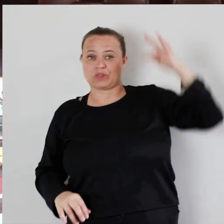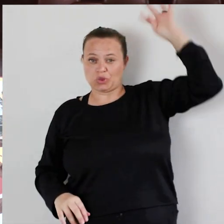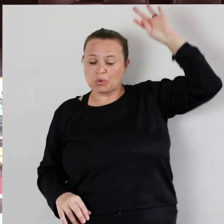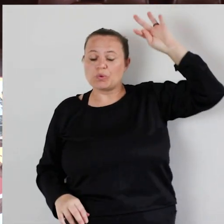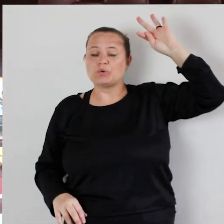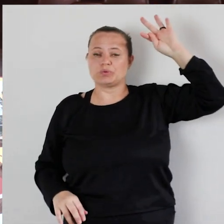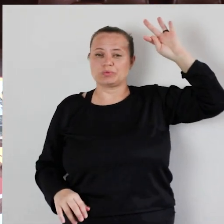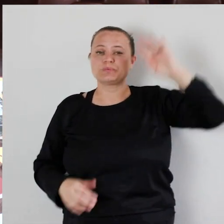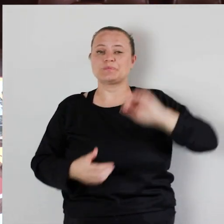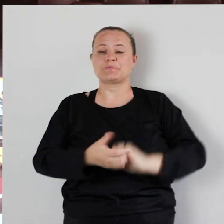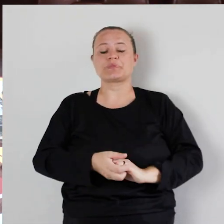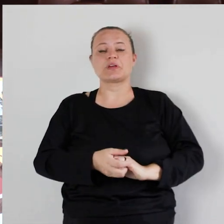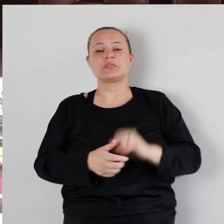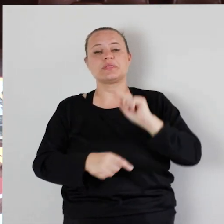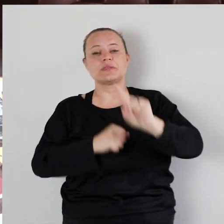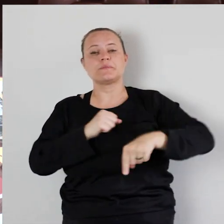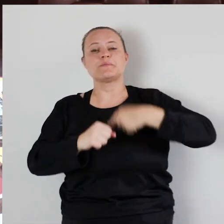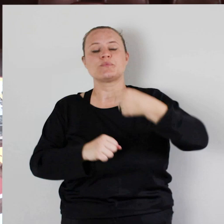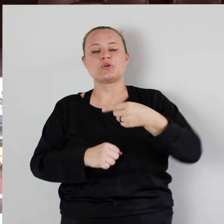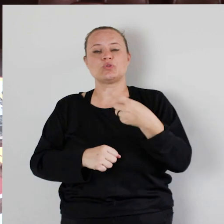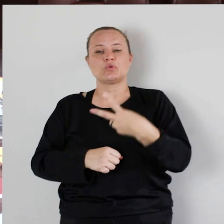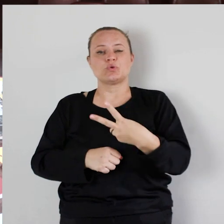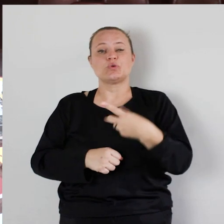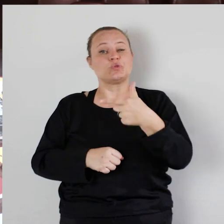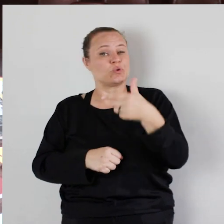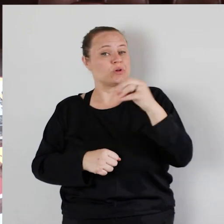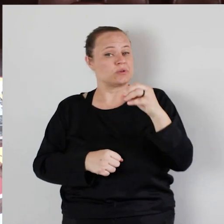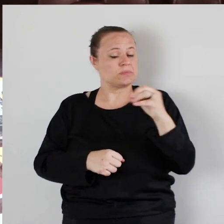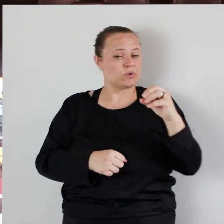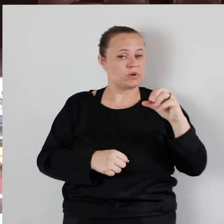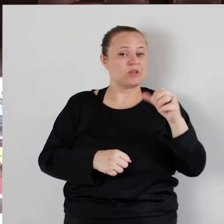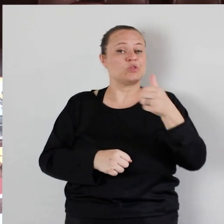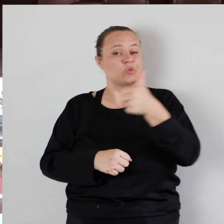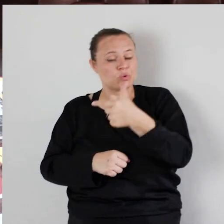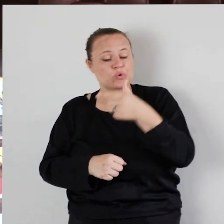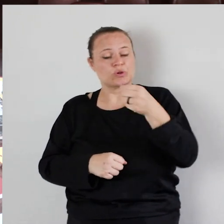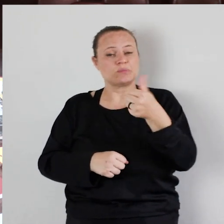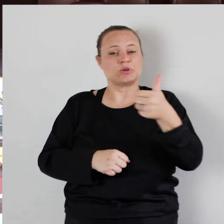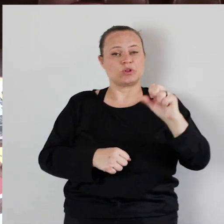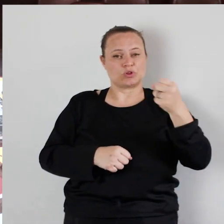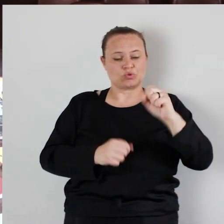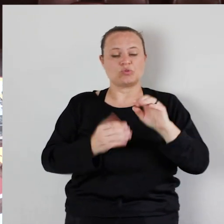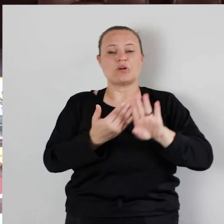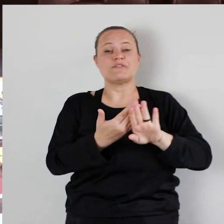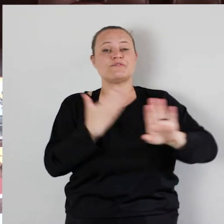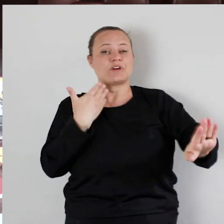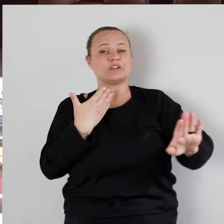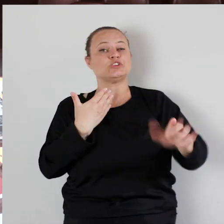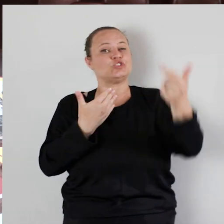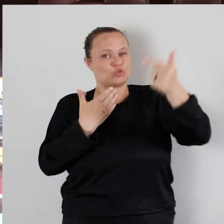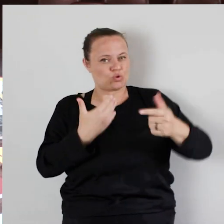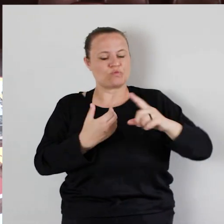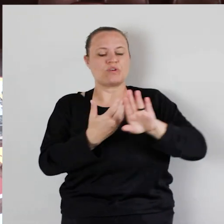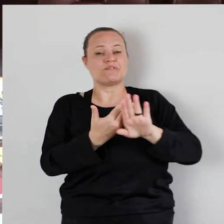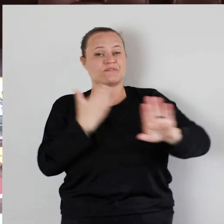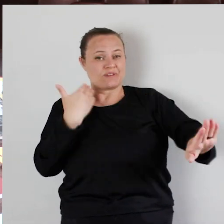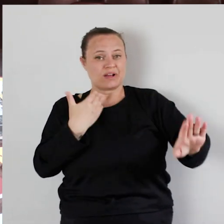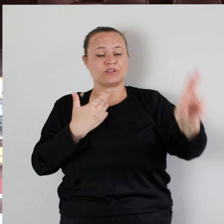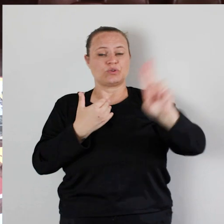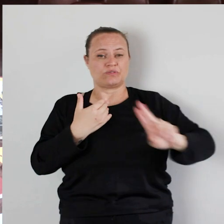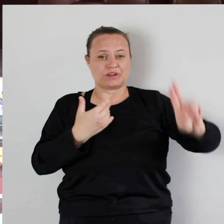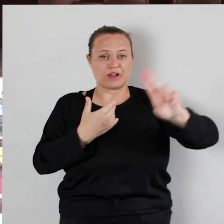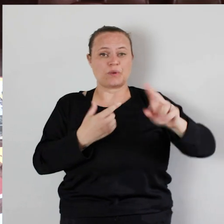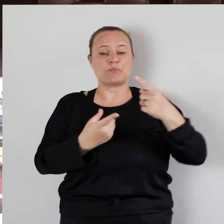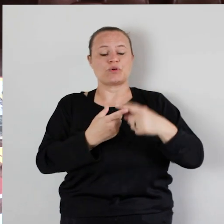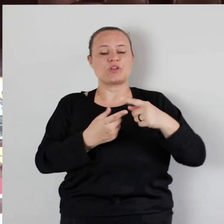teórica, junto com o que a gente já tinha da nossa área. E em 2018 eu tenho um novo afastamento